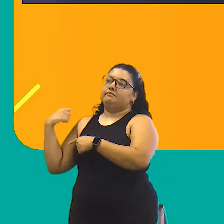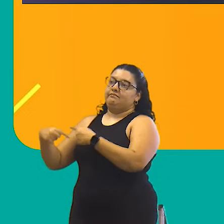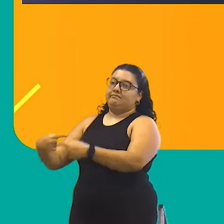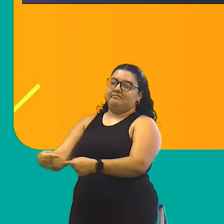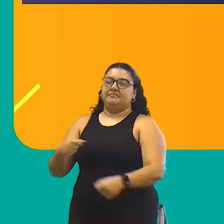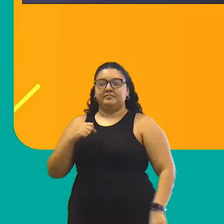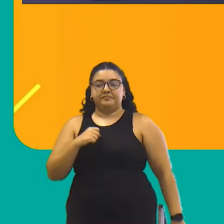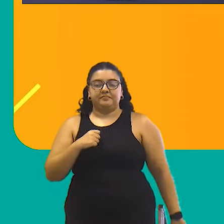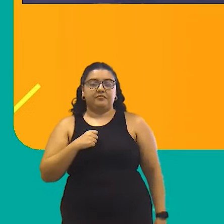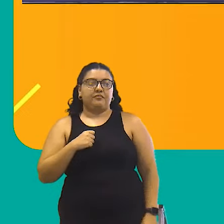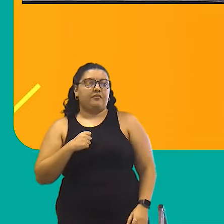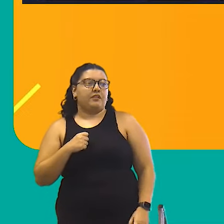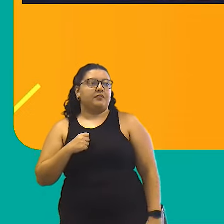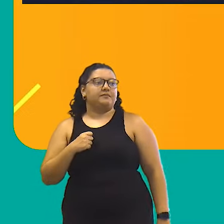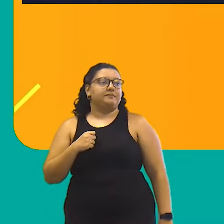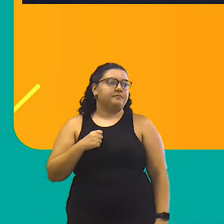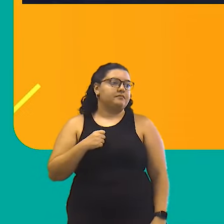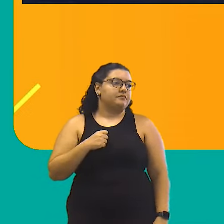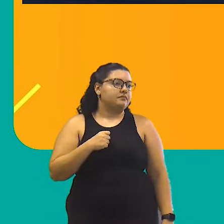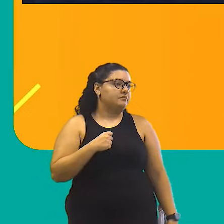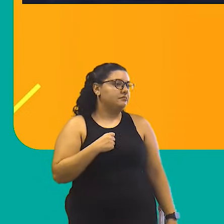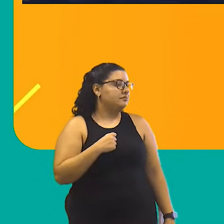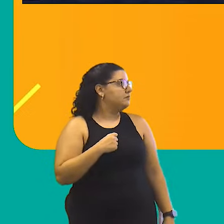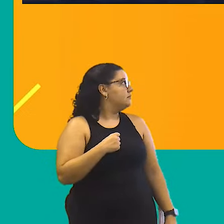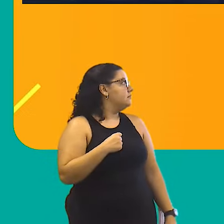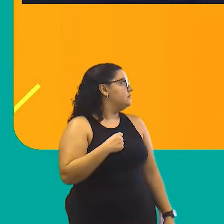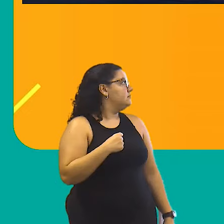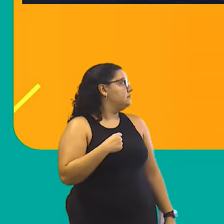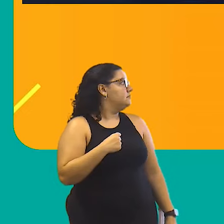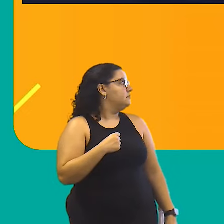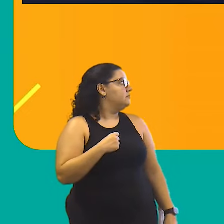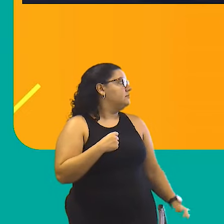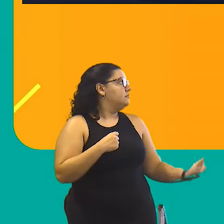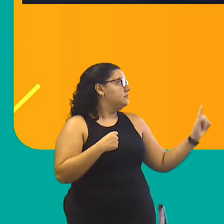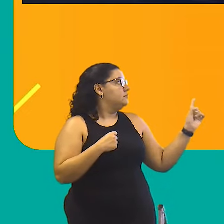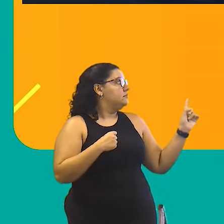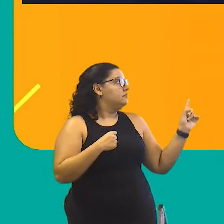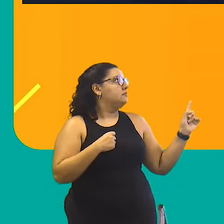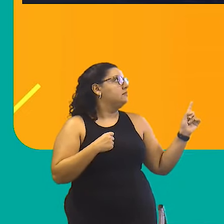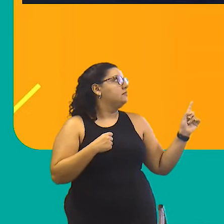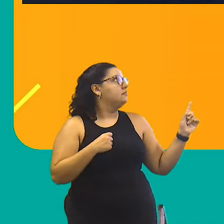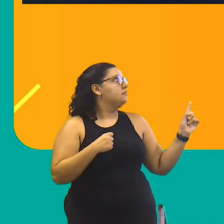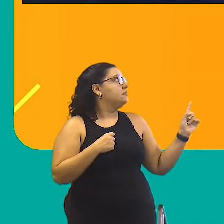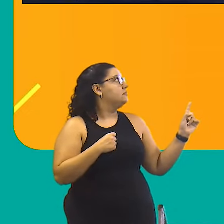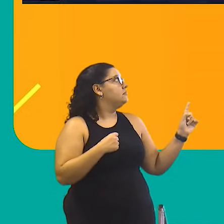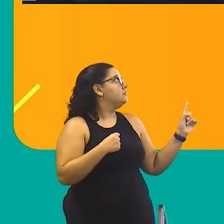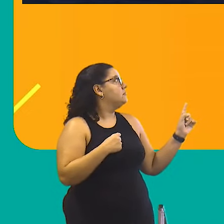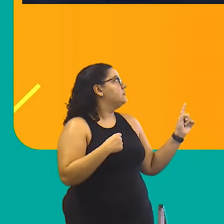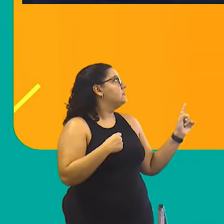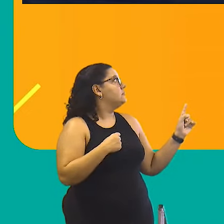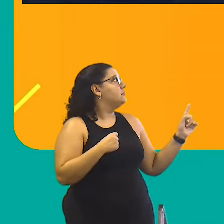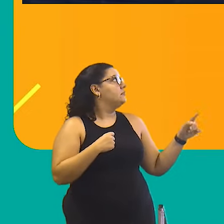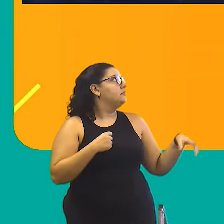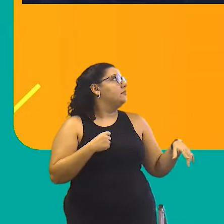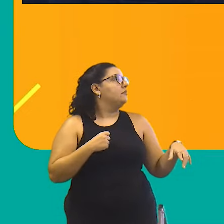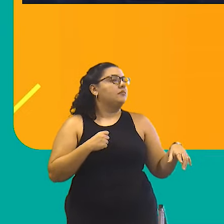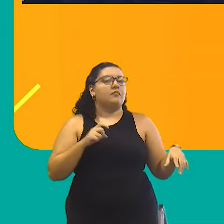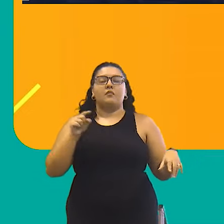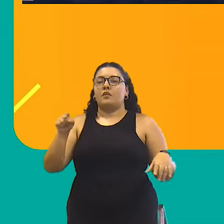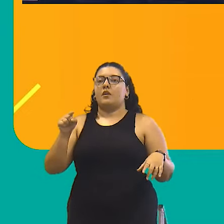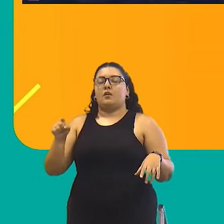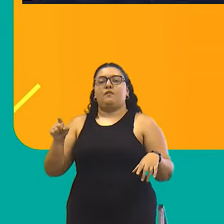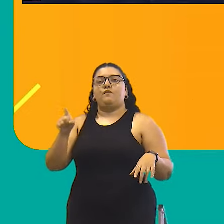Bom, voltando aqui. O que ele continua dizendo? Na forma de cavidades microscópicas. Então, o